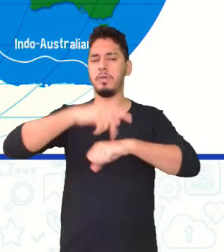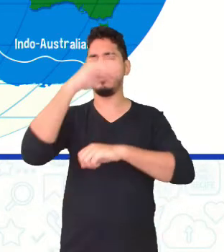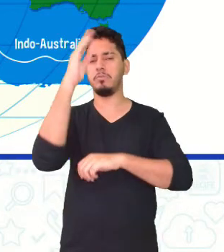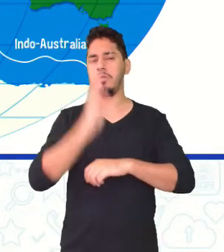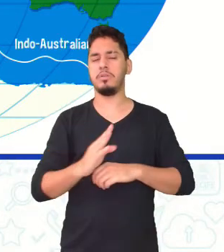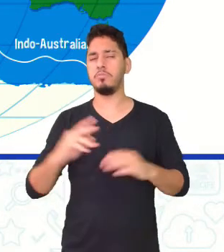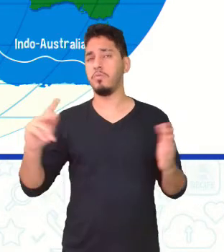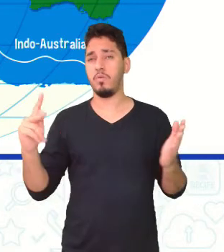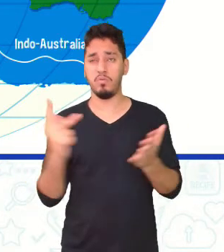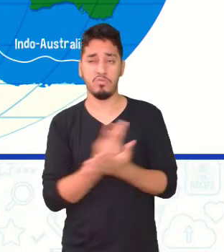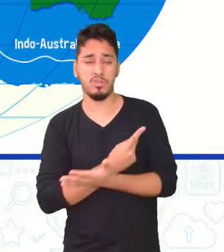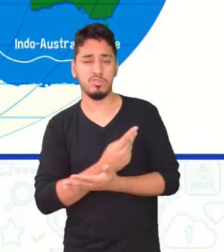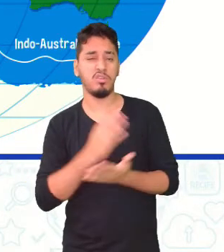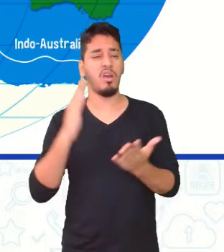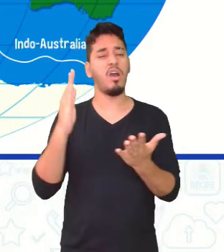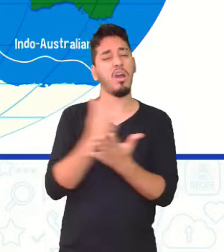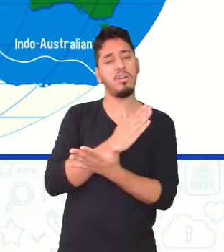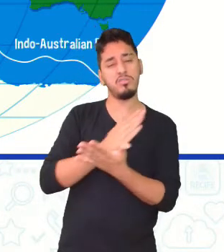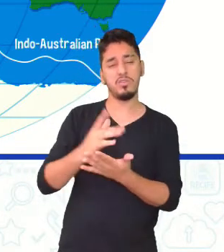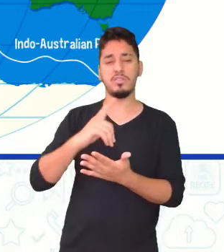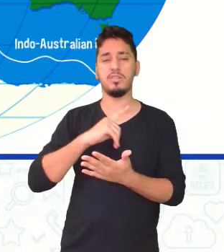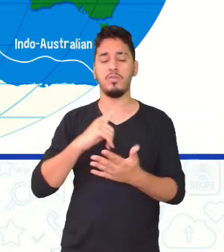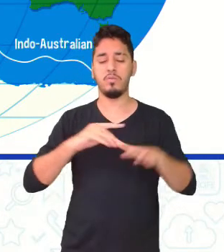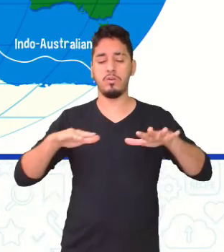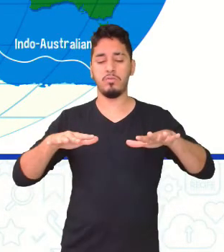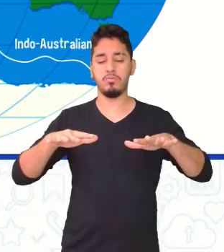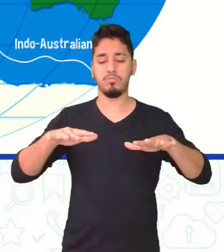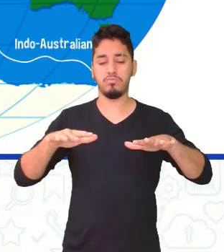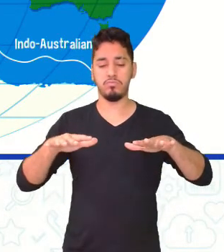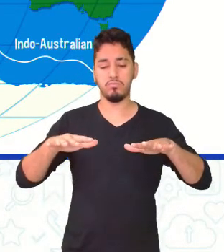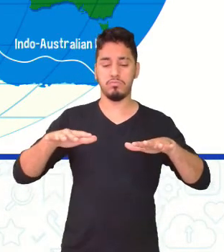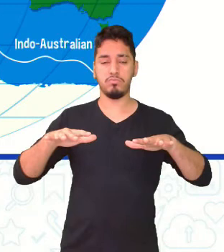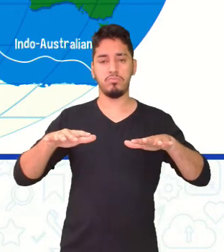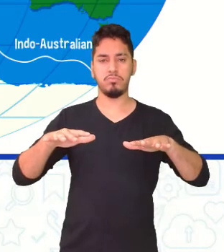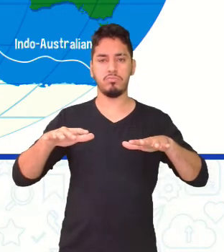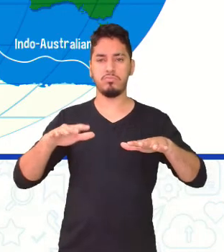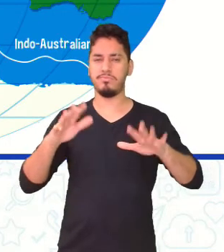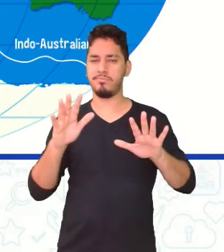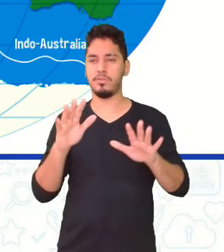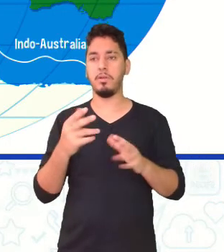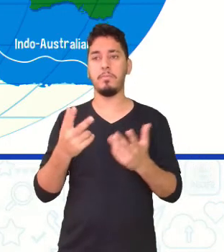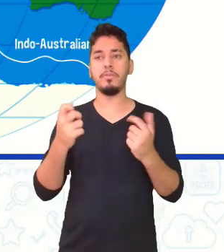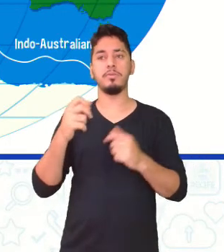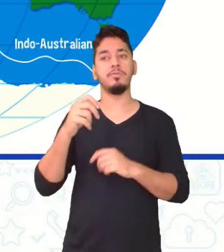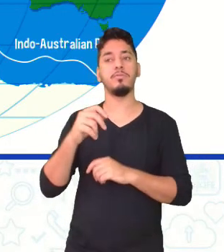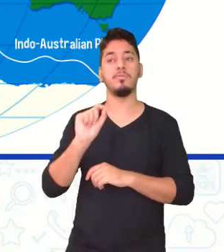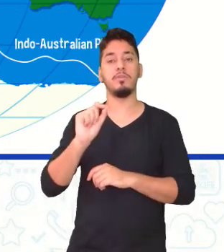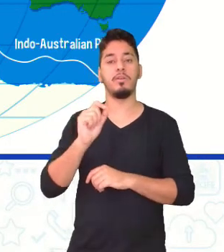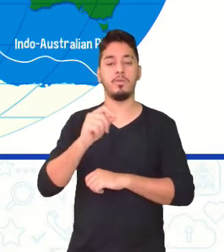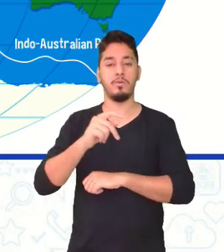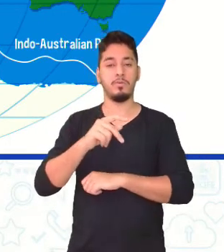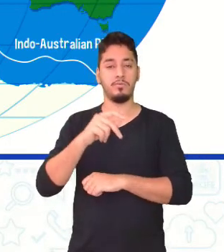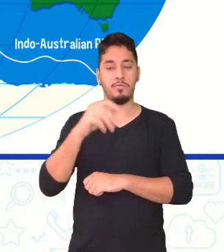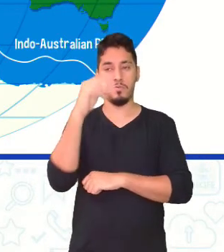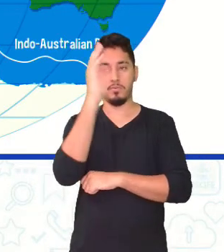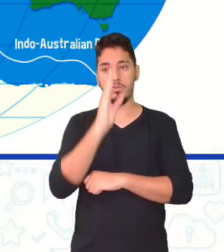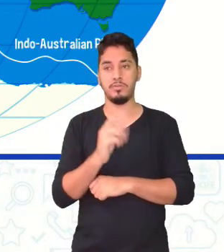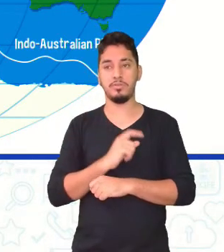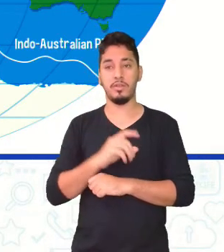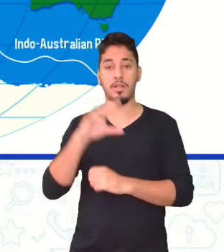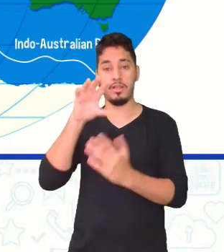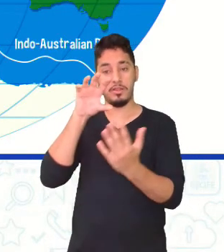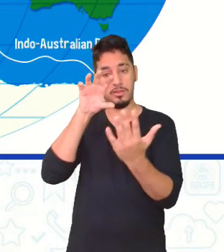né? O que ocorre às vezes são algumas acomodações, né? Você repara ali que o Brasil está bem acentuado,